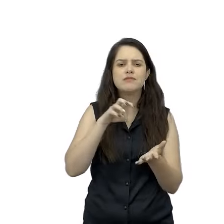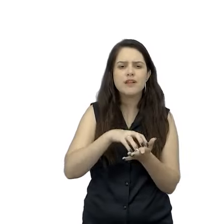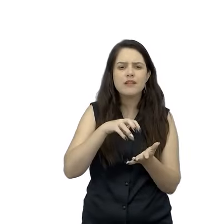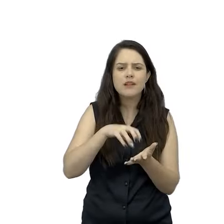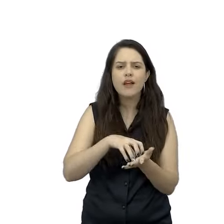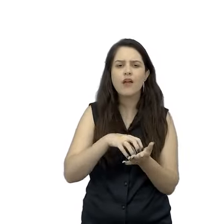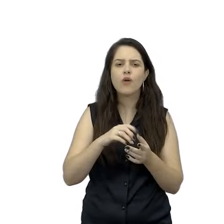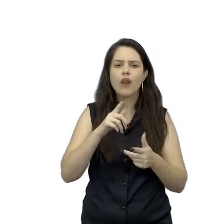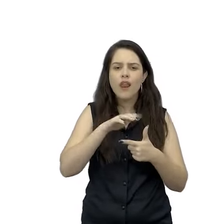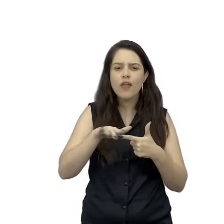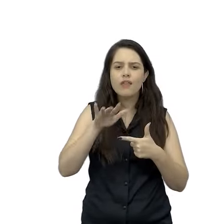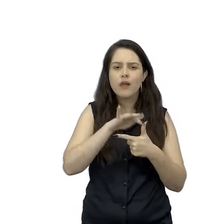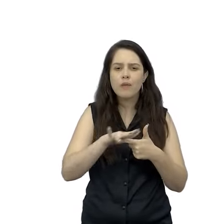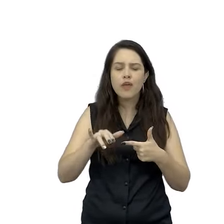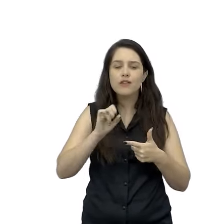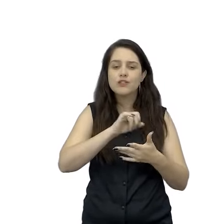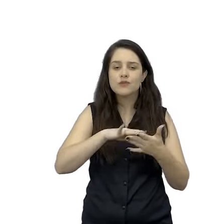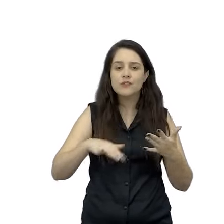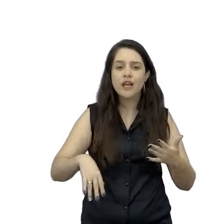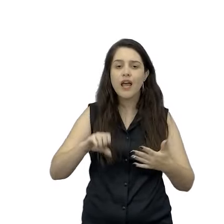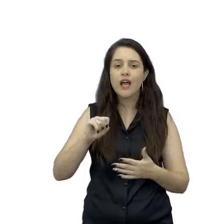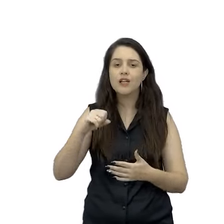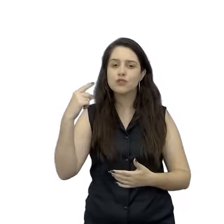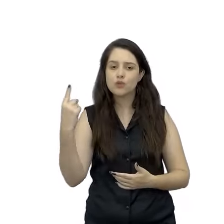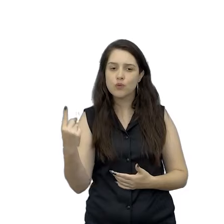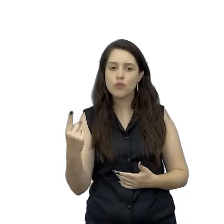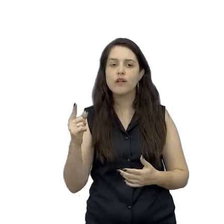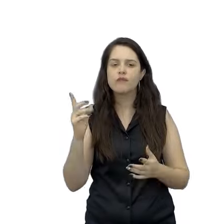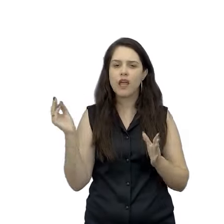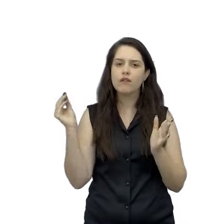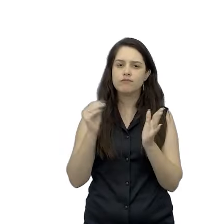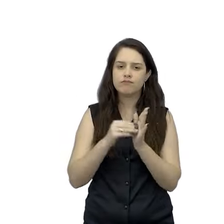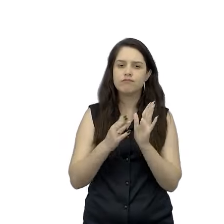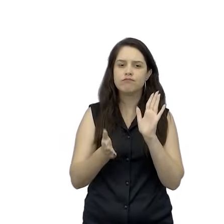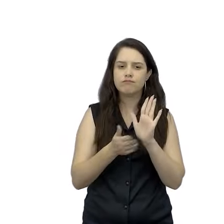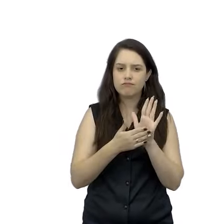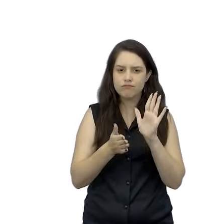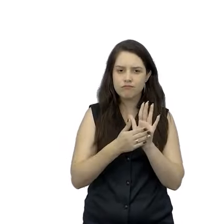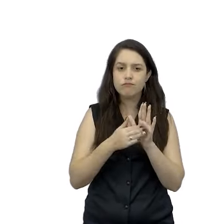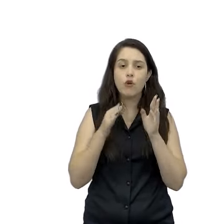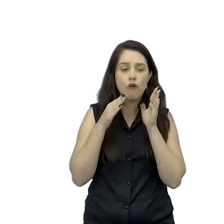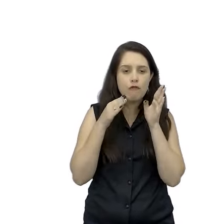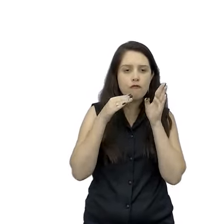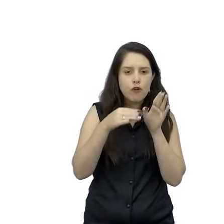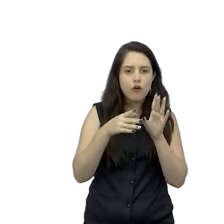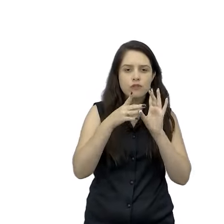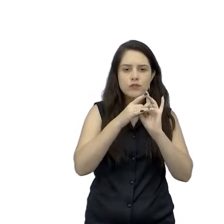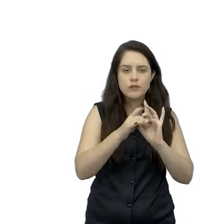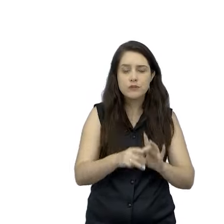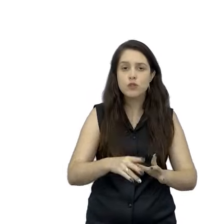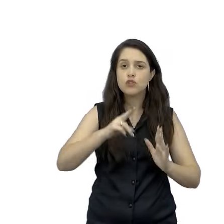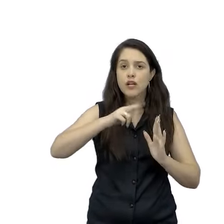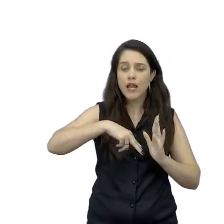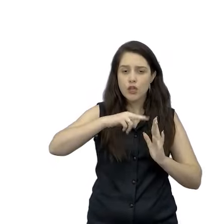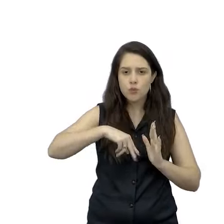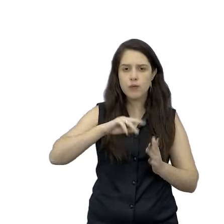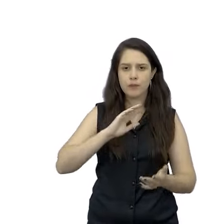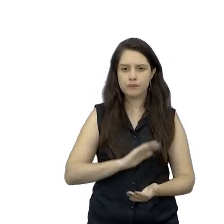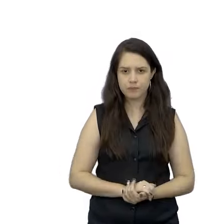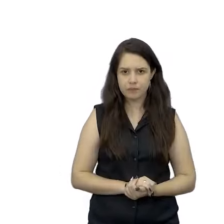letramento, com a sequência de atividade 1 que está sendo proposto, tendo como foco a concepção de leitura,